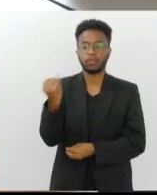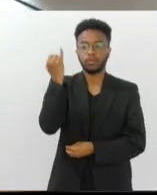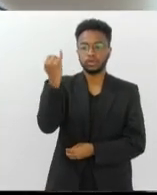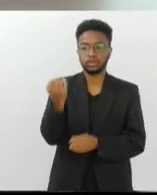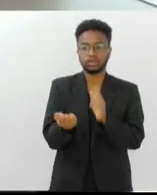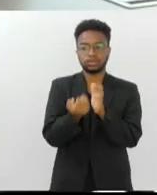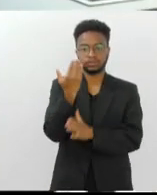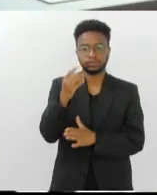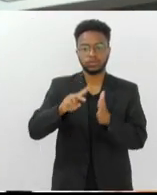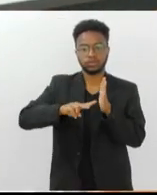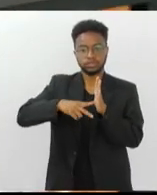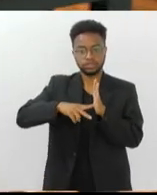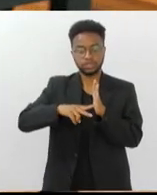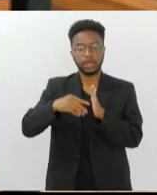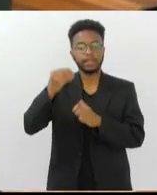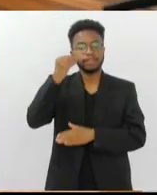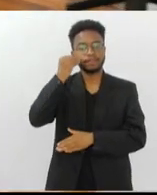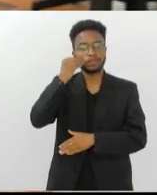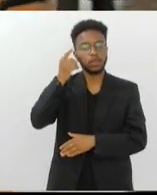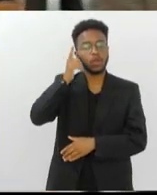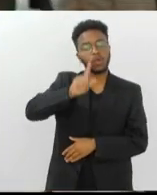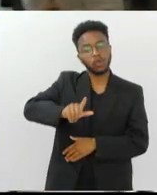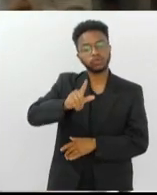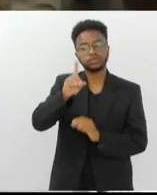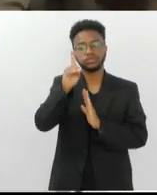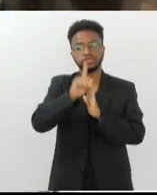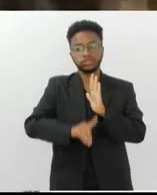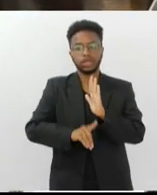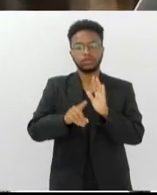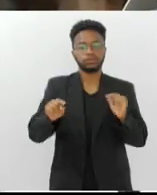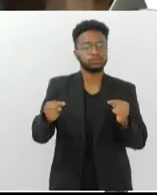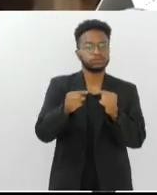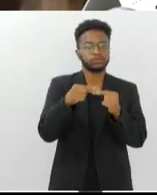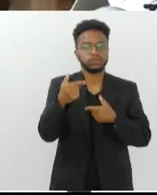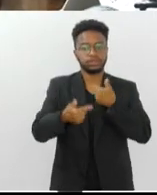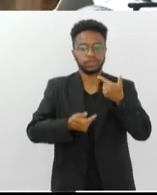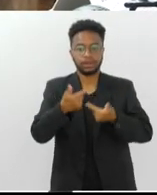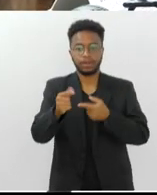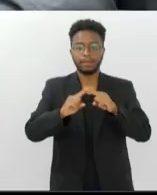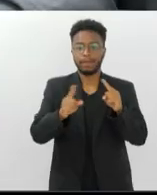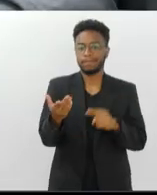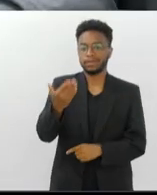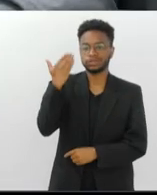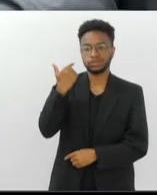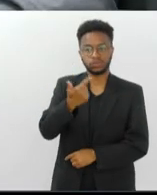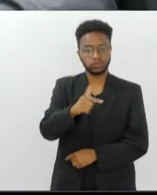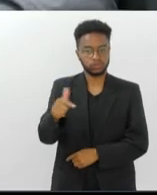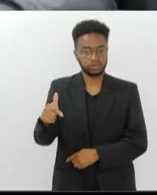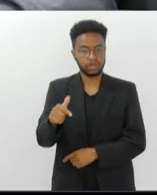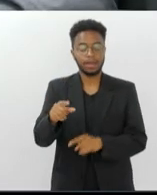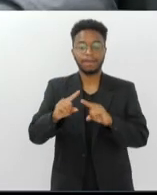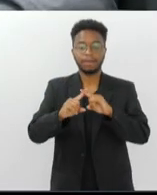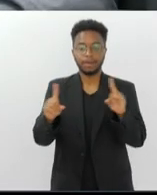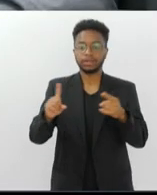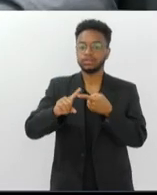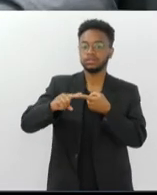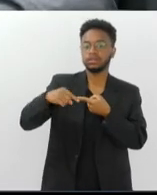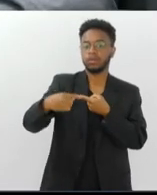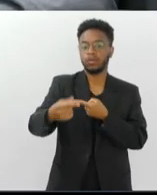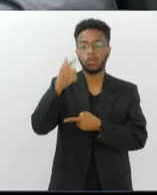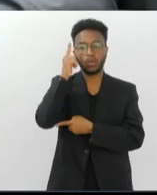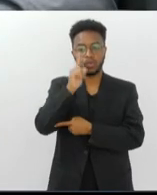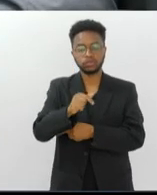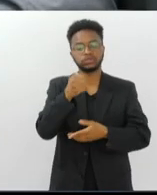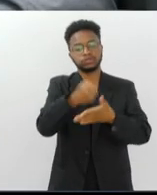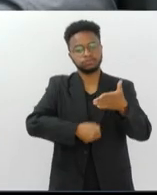sindicato. Tudo para que eles conquistassem direitos trabalhistas que não existiam. Até que conseguiu, com